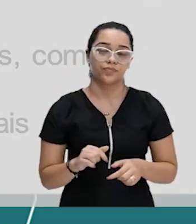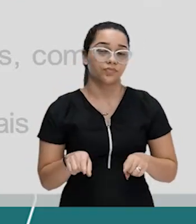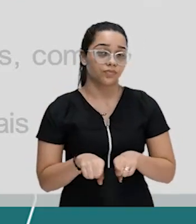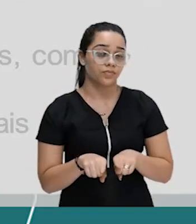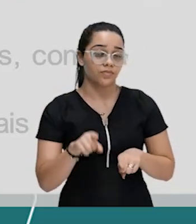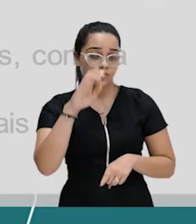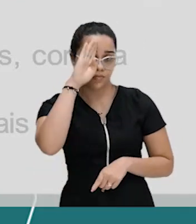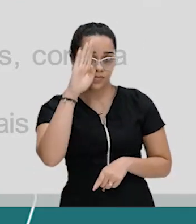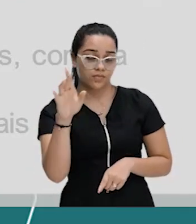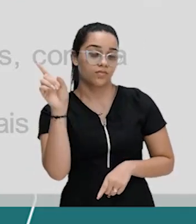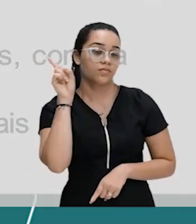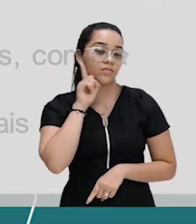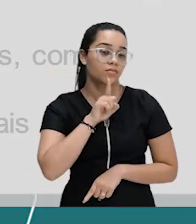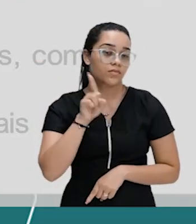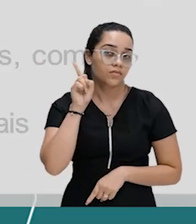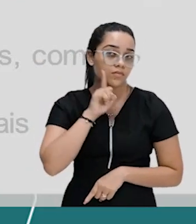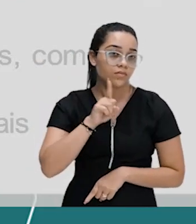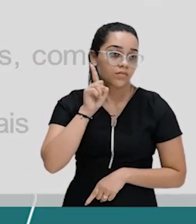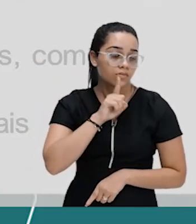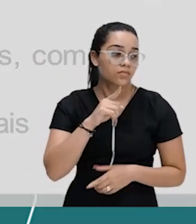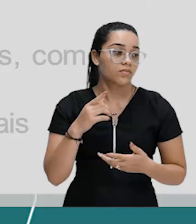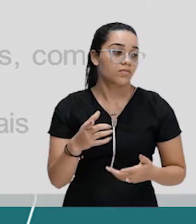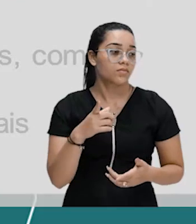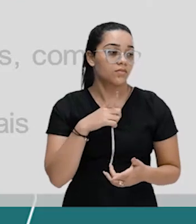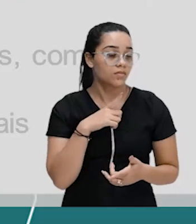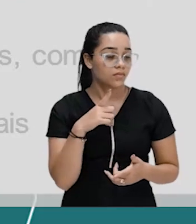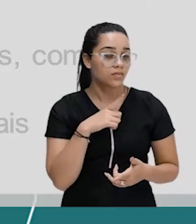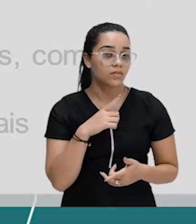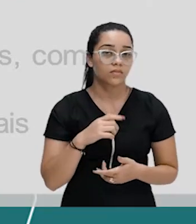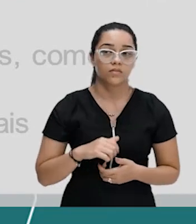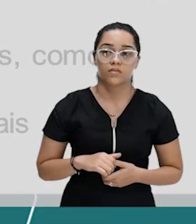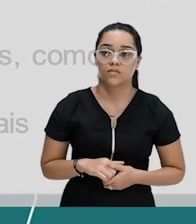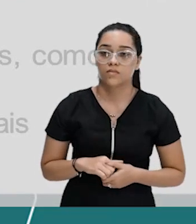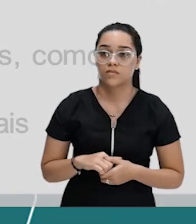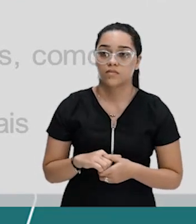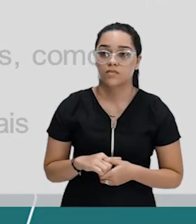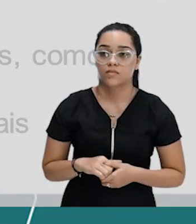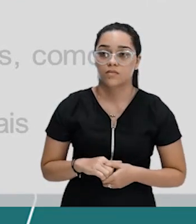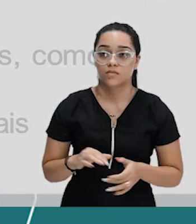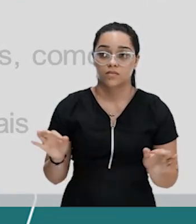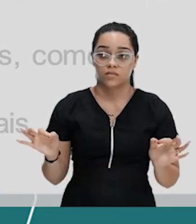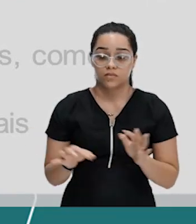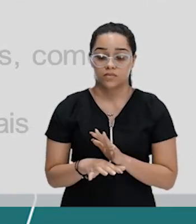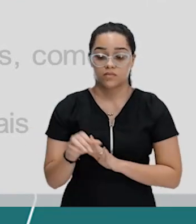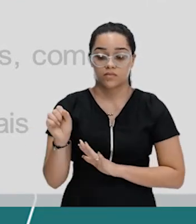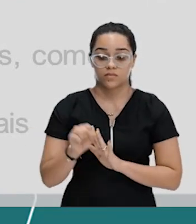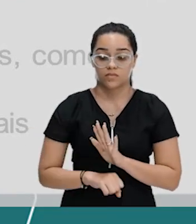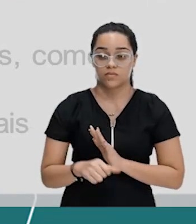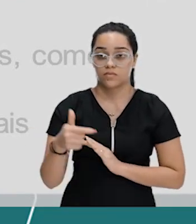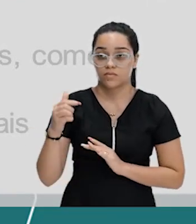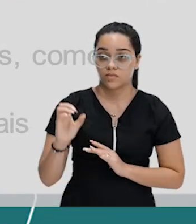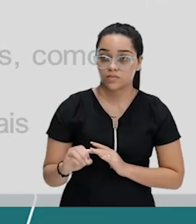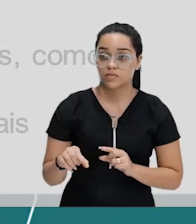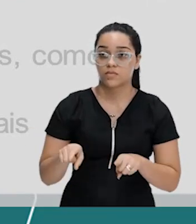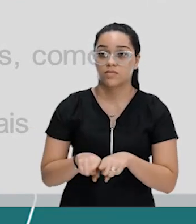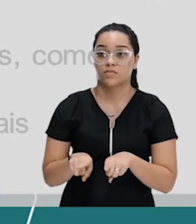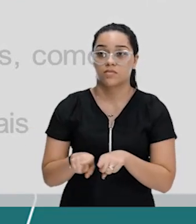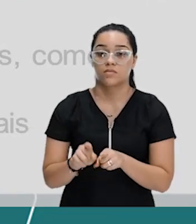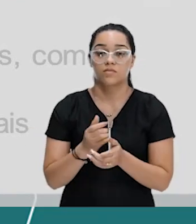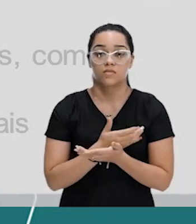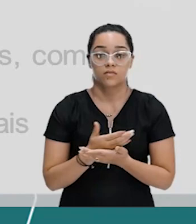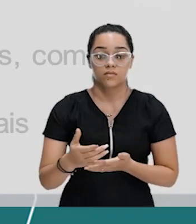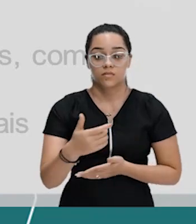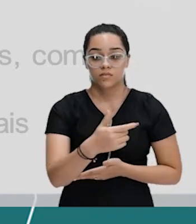por parte dos Estados Unidos no Oriente Médio. O final do século XX e o começo do